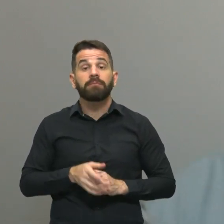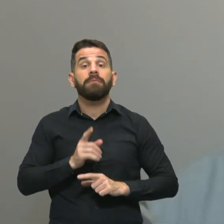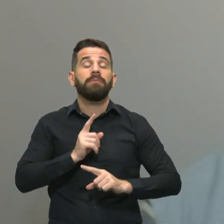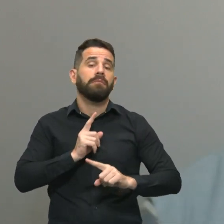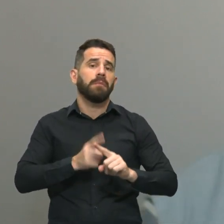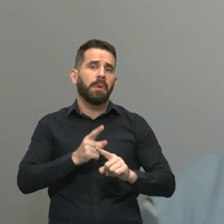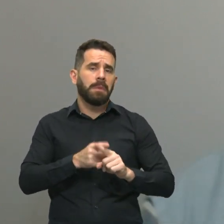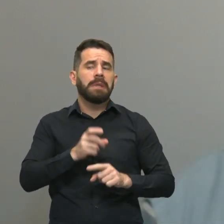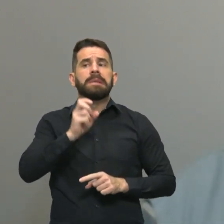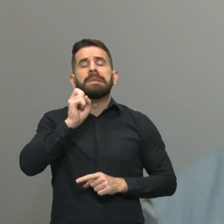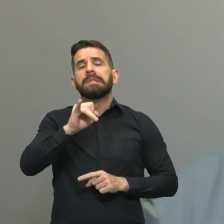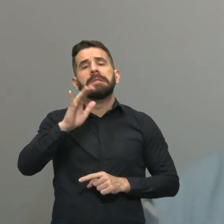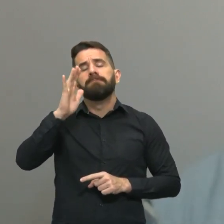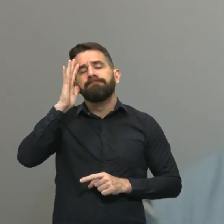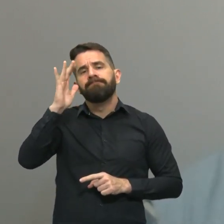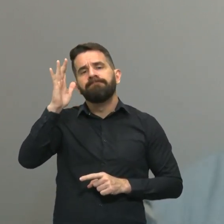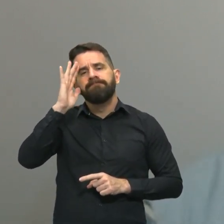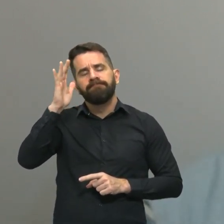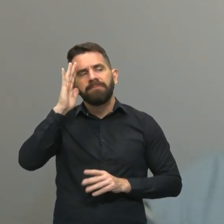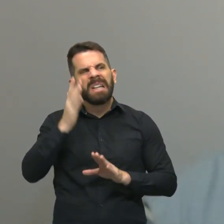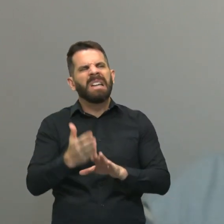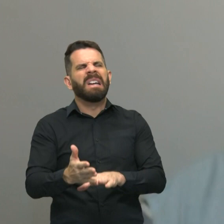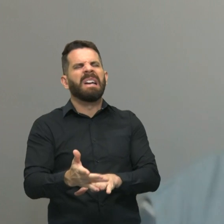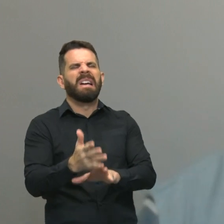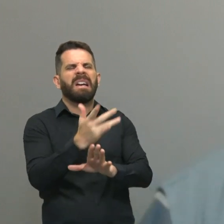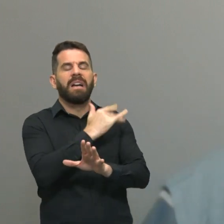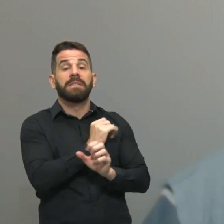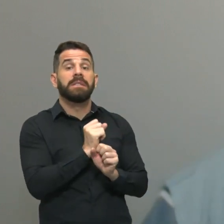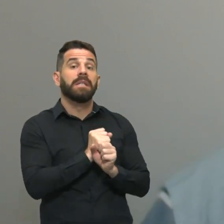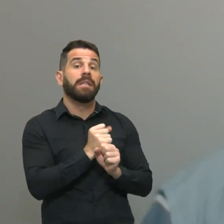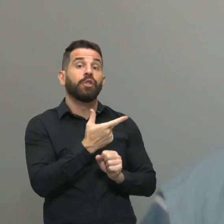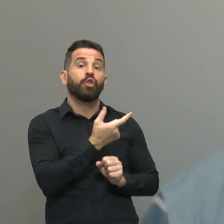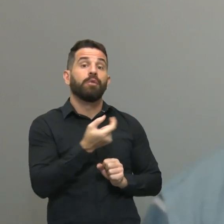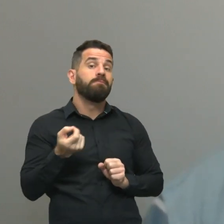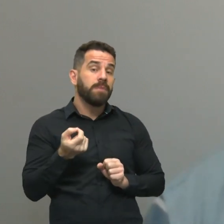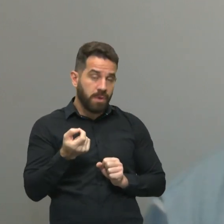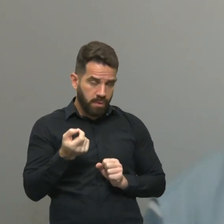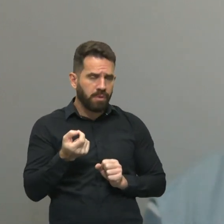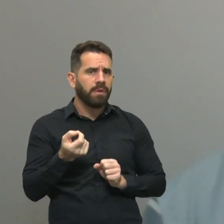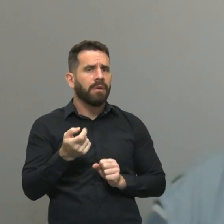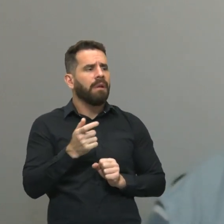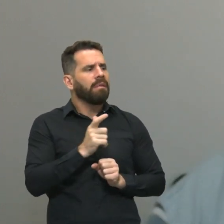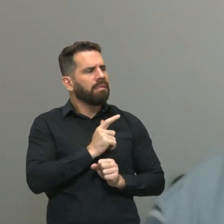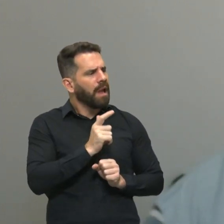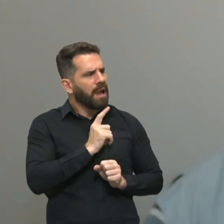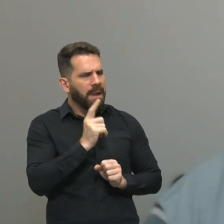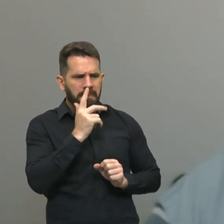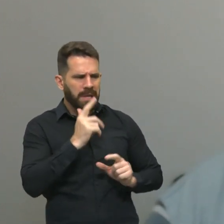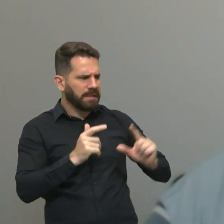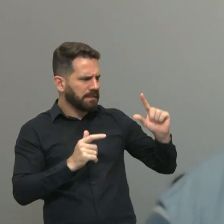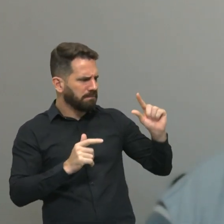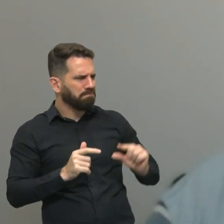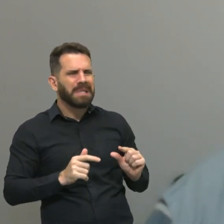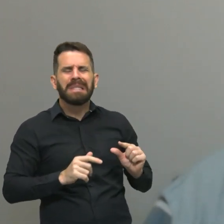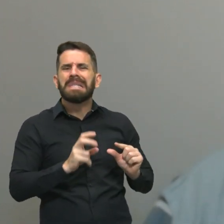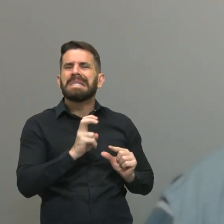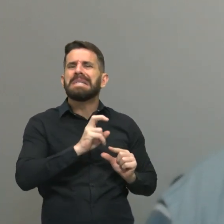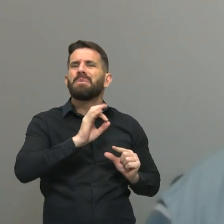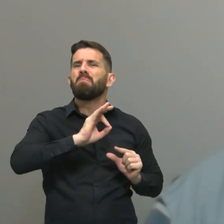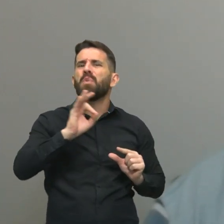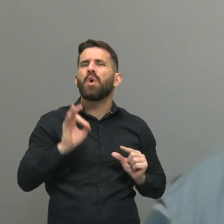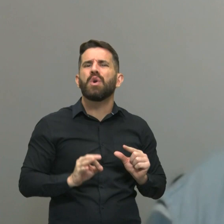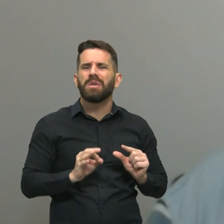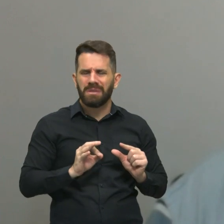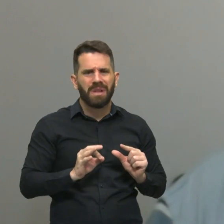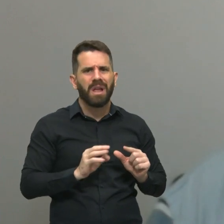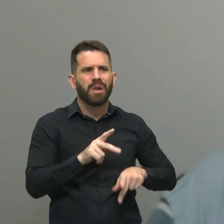pensarmos aqui lá para os anos 2000, nós tínhamos menos de 5% da população